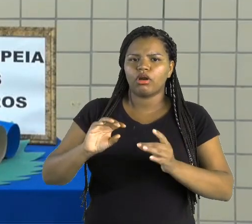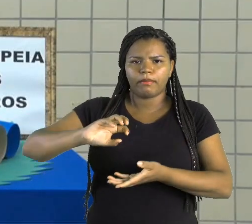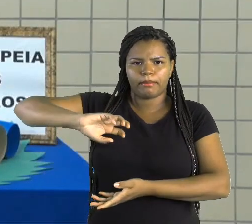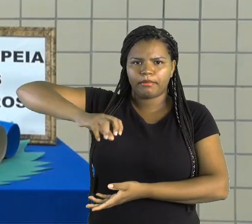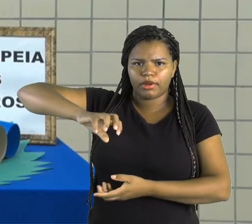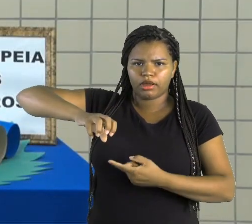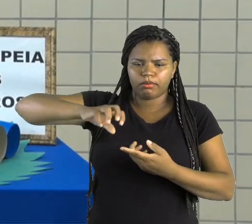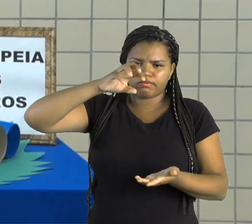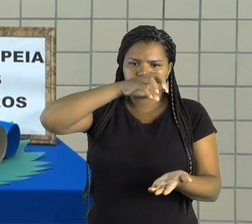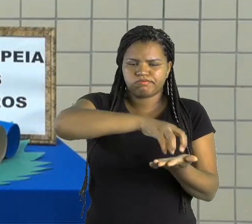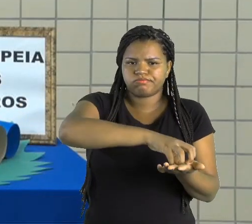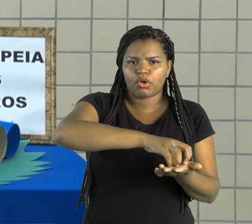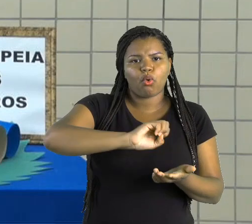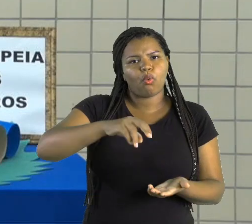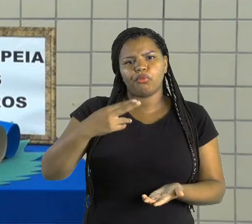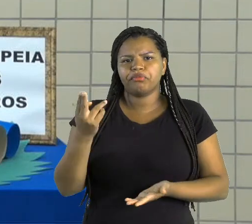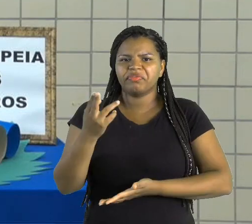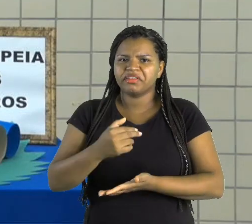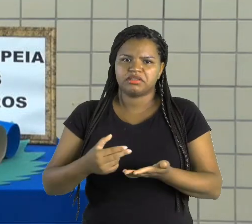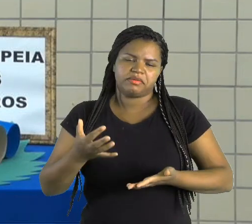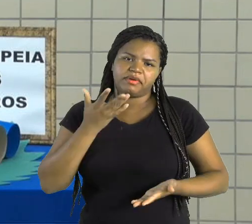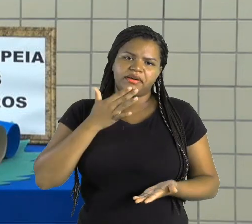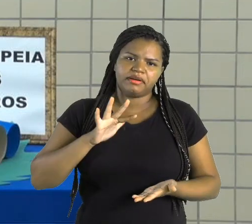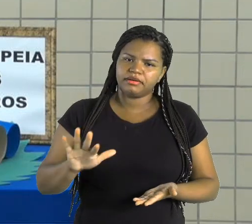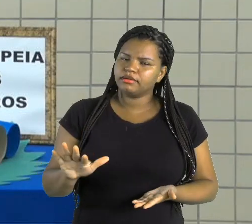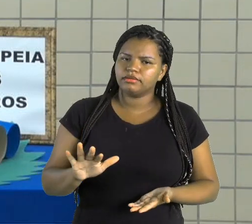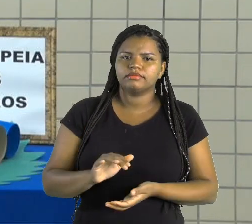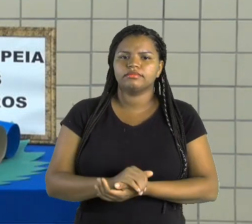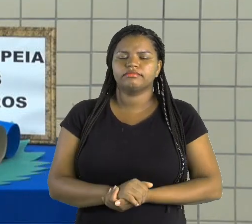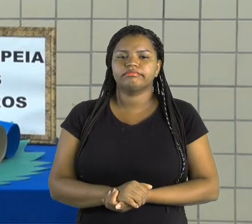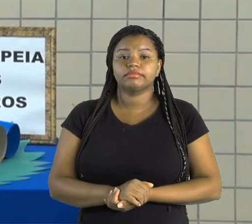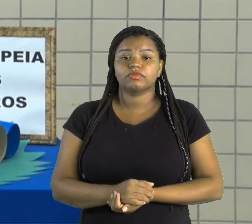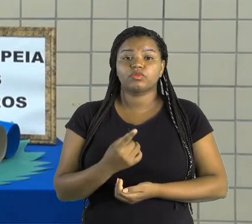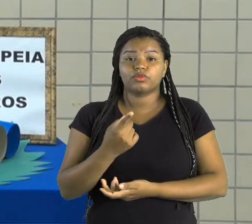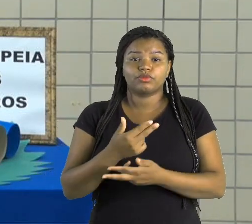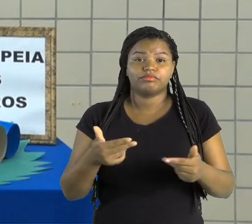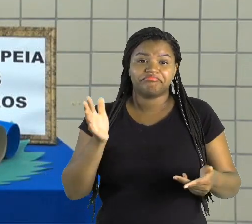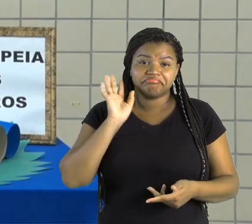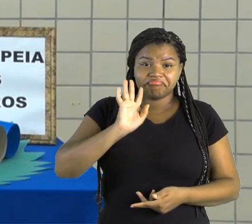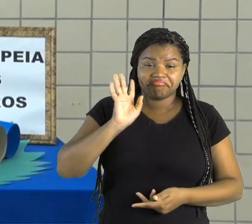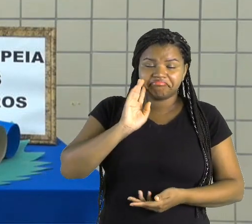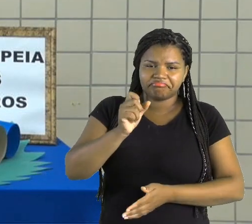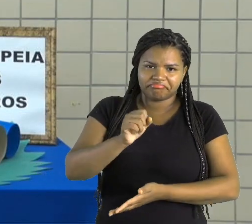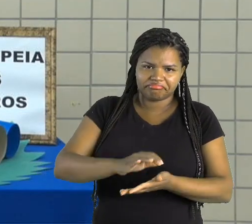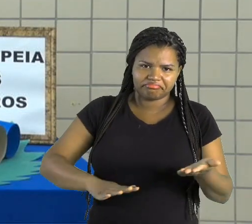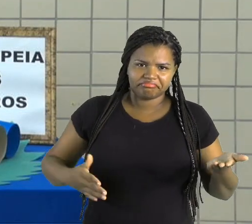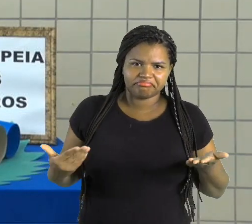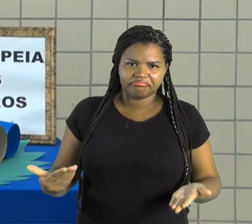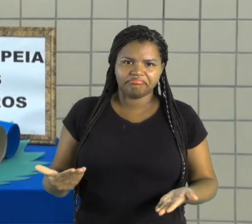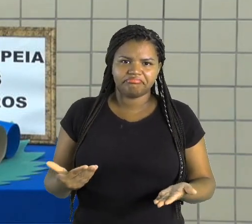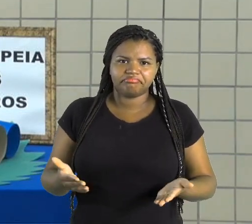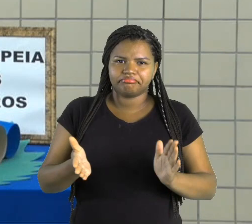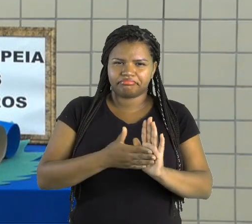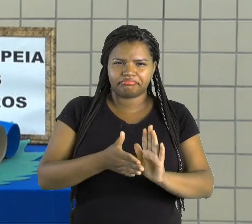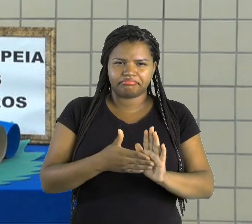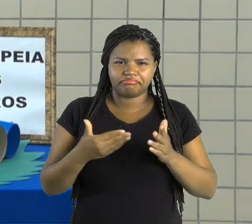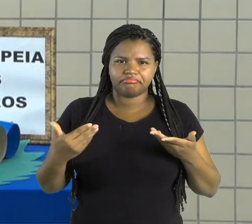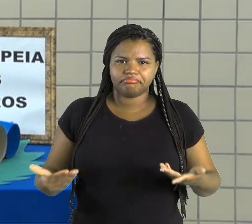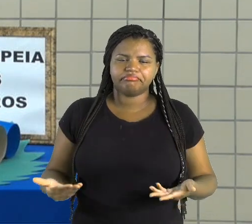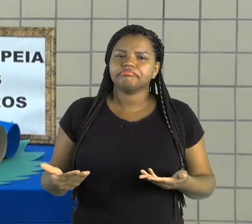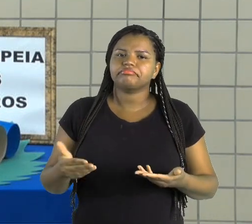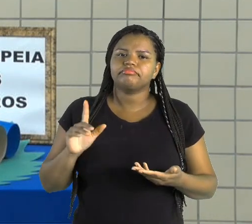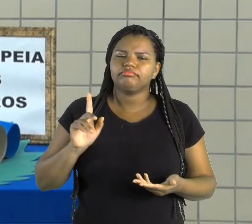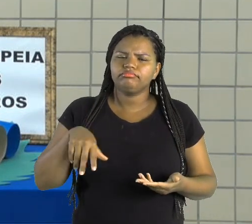ser desenhado pela criança. Uma coisa muito legal nessa atividade, nessa proposta,